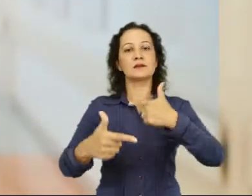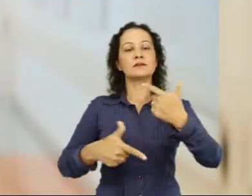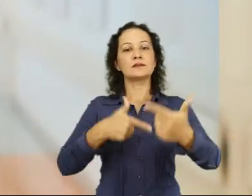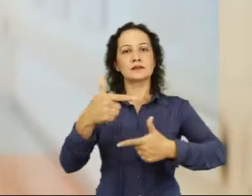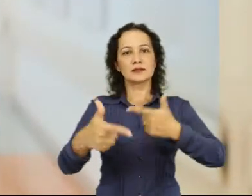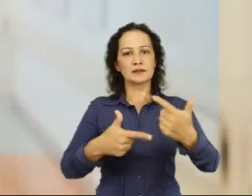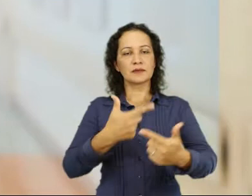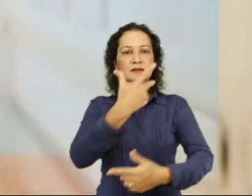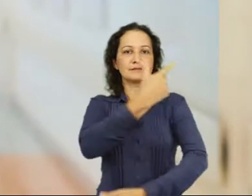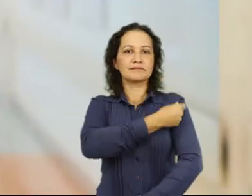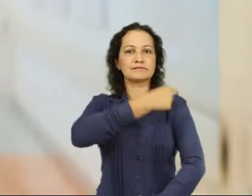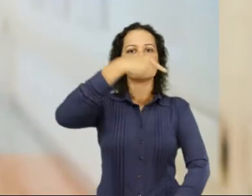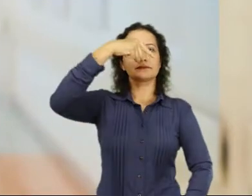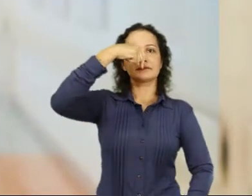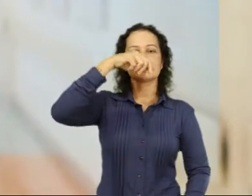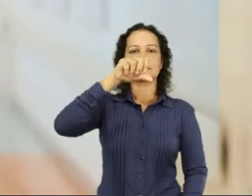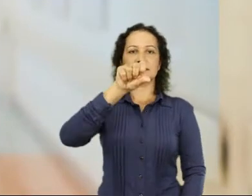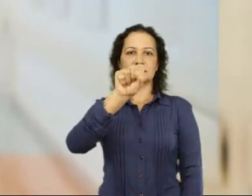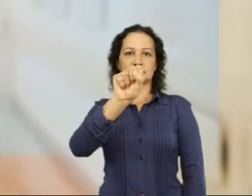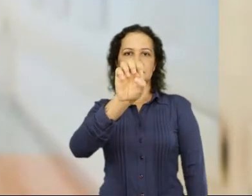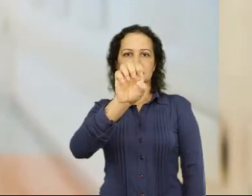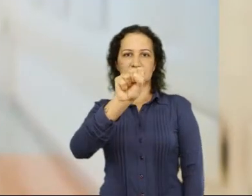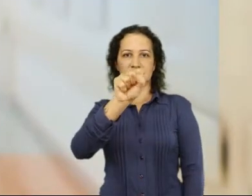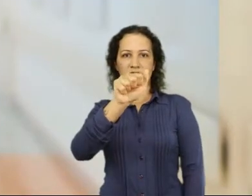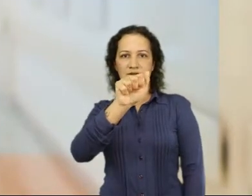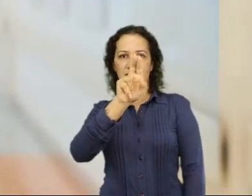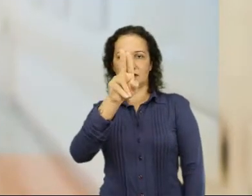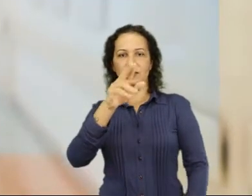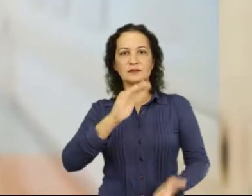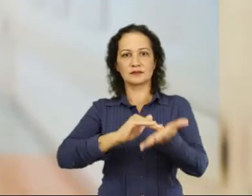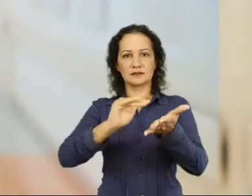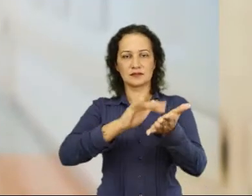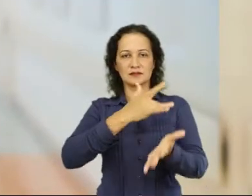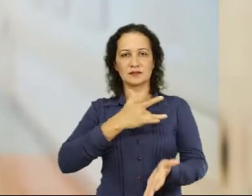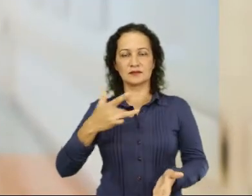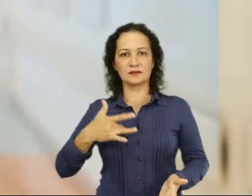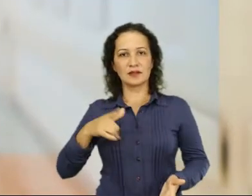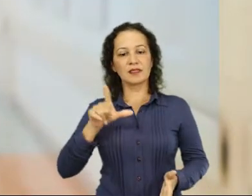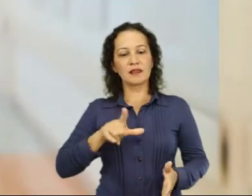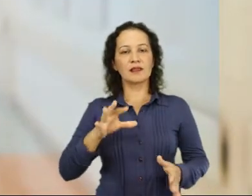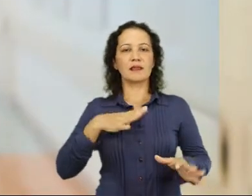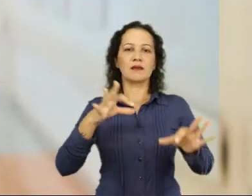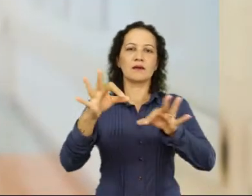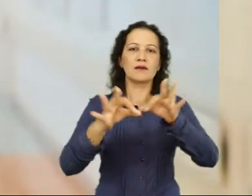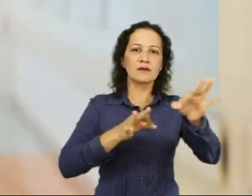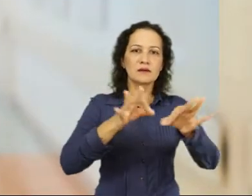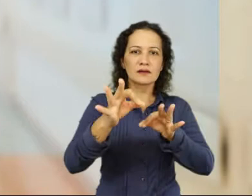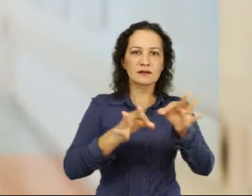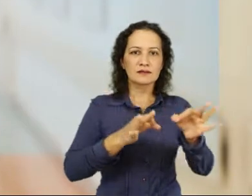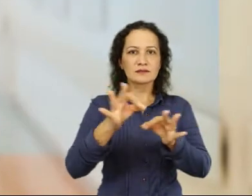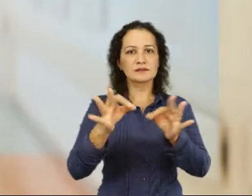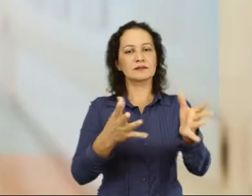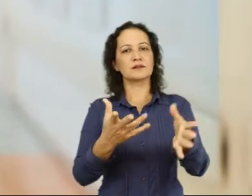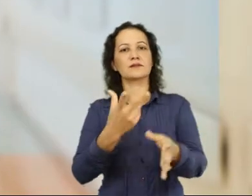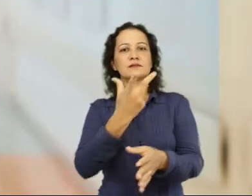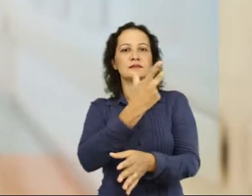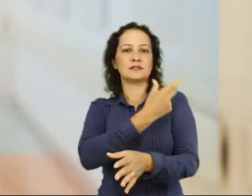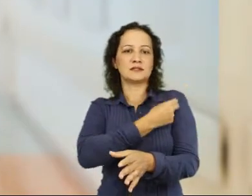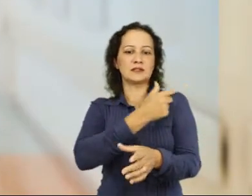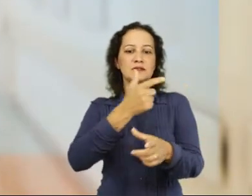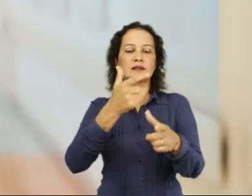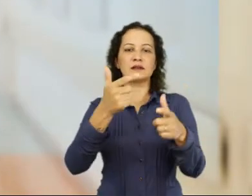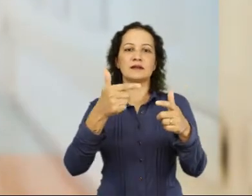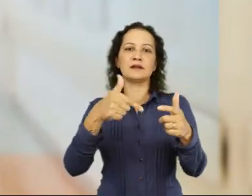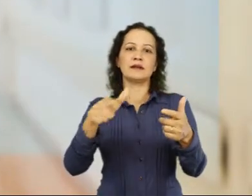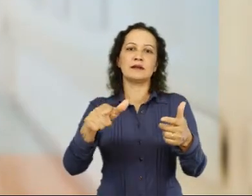CESAL, algumas atribuições como, por exemplo, o gerenciamento dos imunobiológicos da rede de frios em âmbito